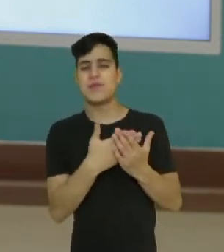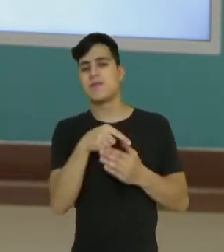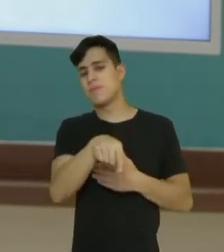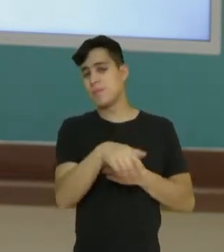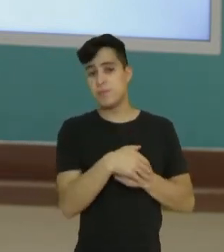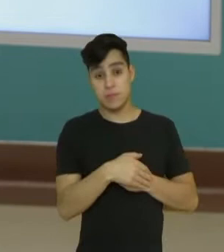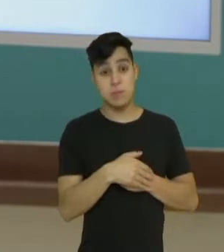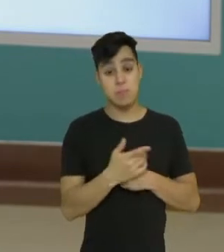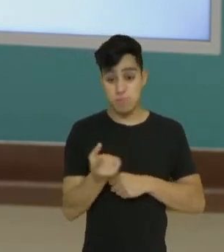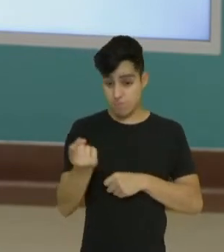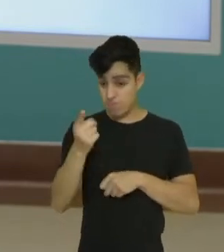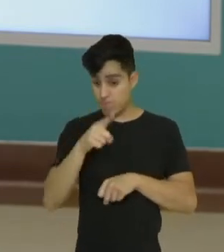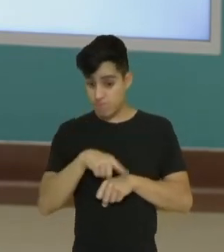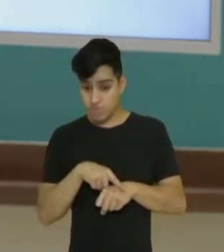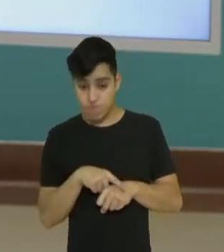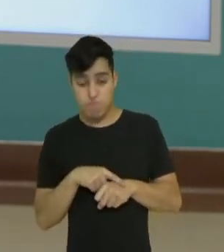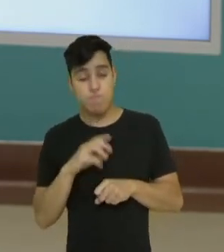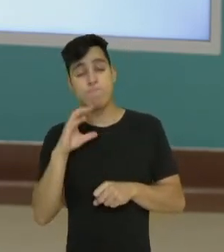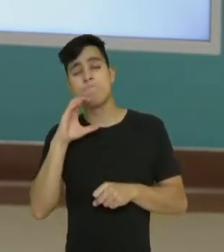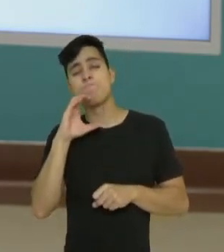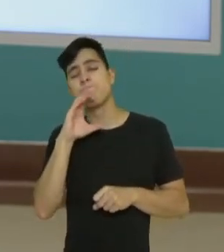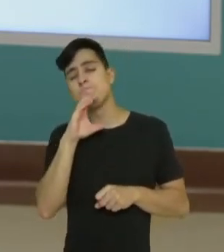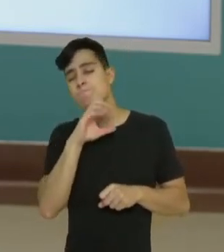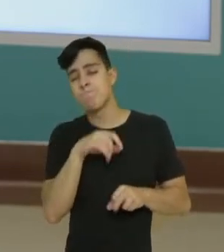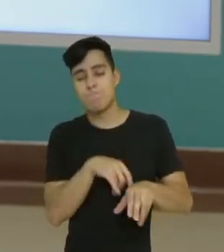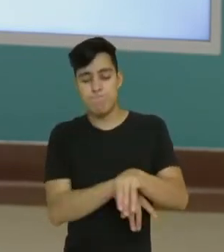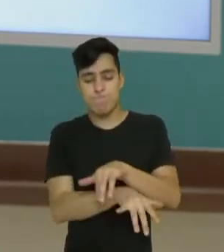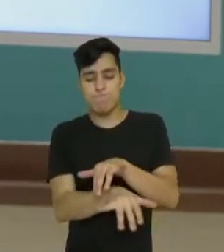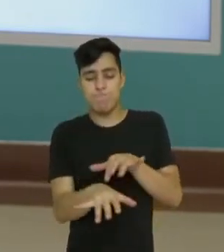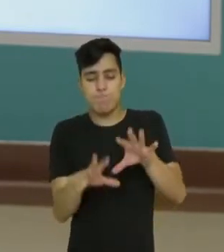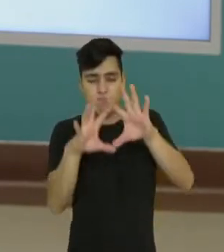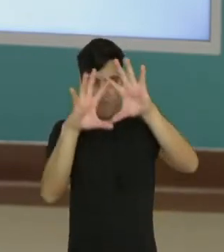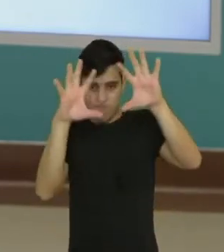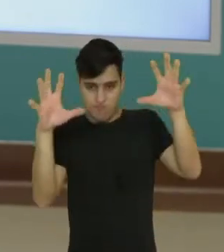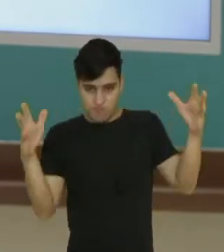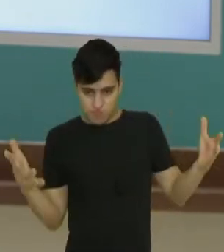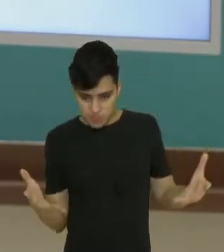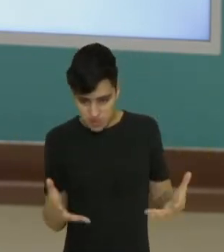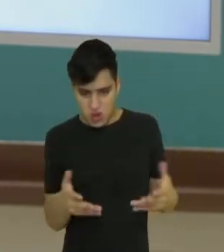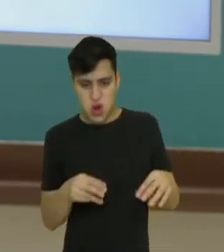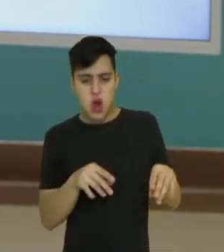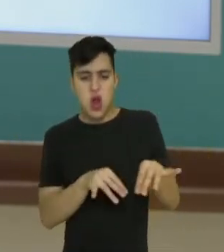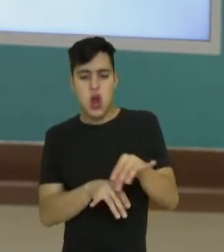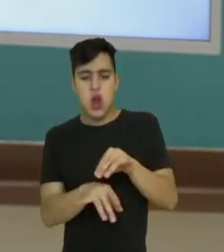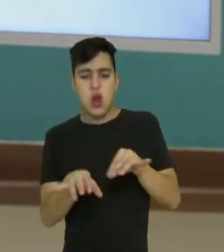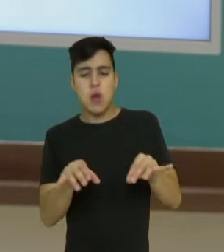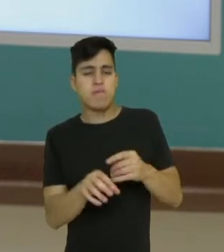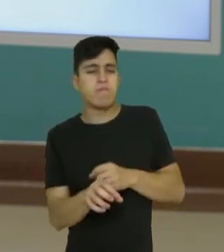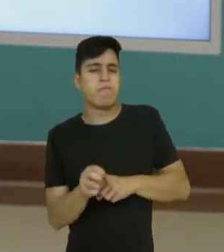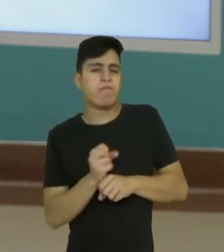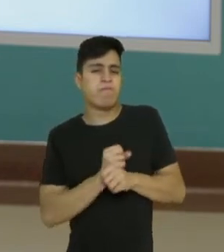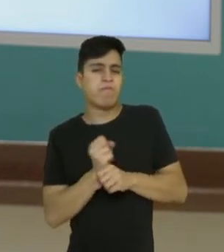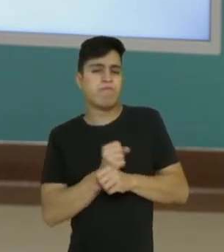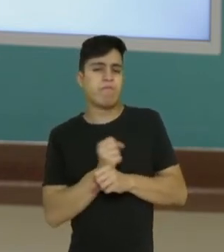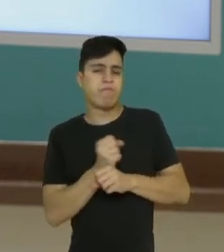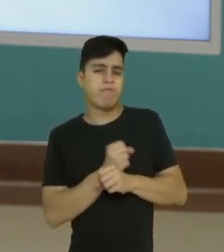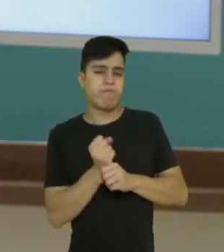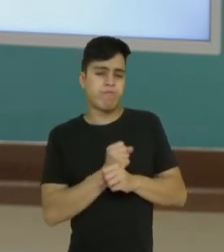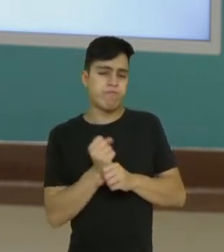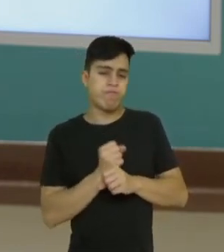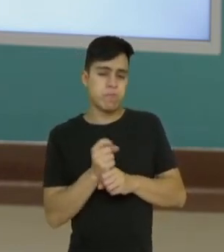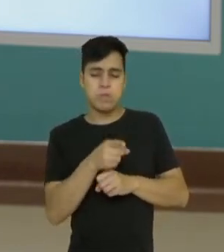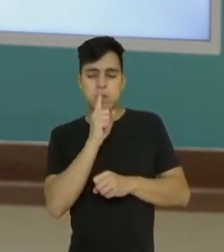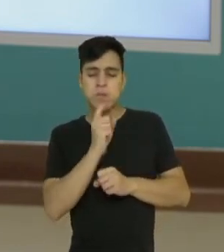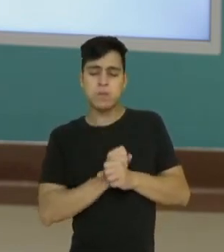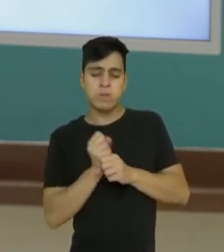aquele magma está guardado no interior do planeta, há centenas e milhares de anos. E quando ele entra em erupção